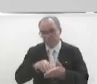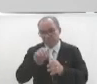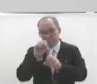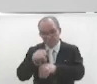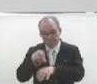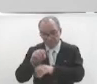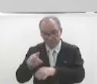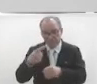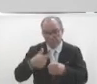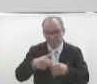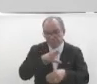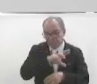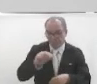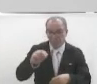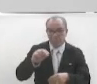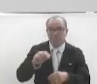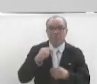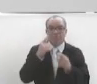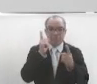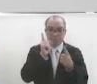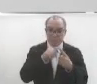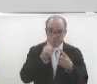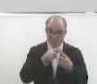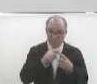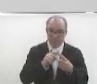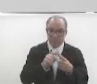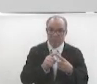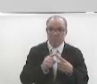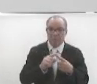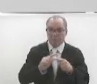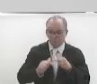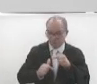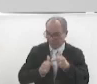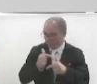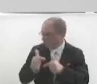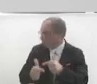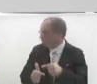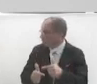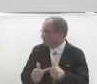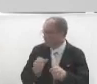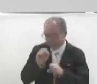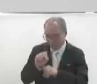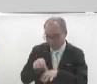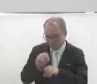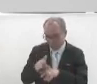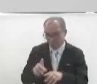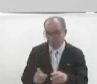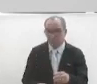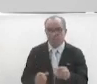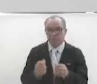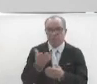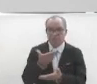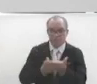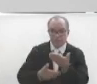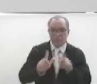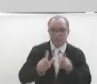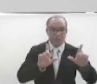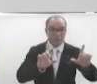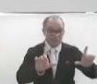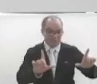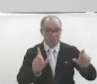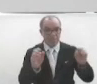de Educação dar-se-á um horizontalmente por critérios de qualificação e habilitação de